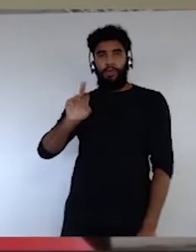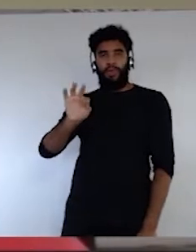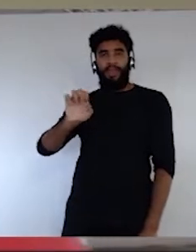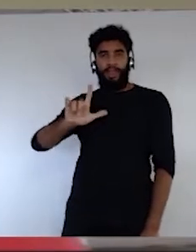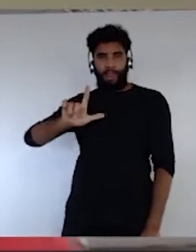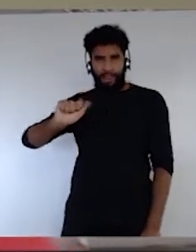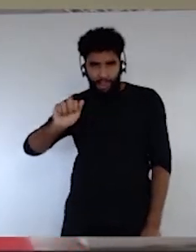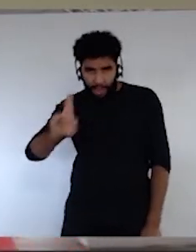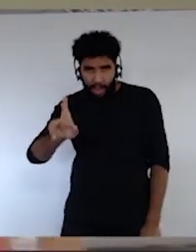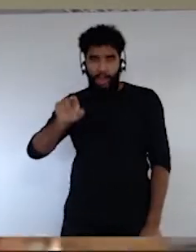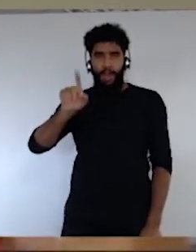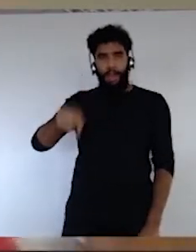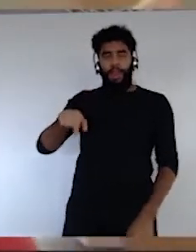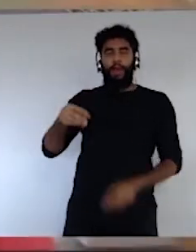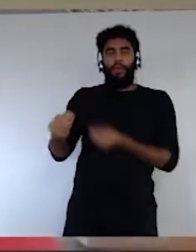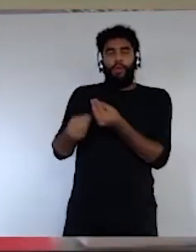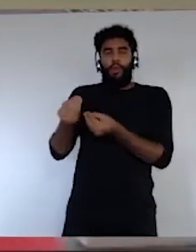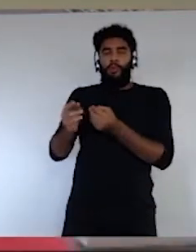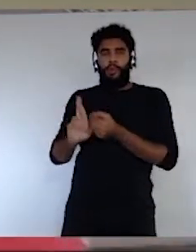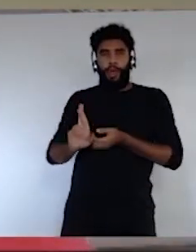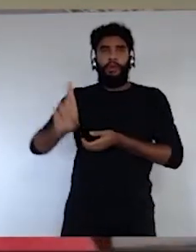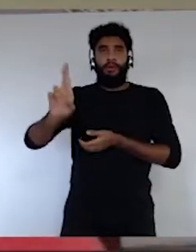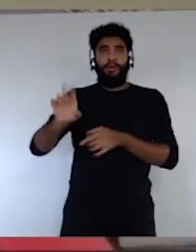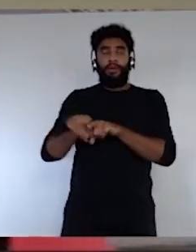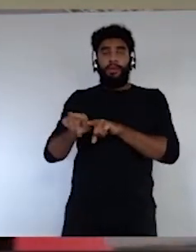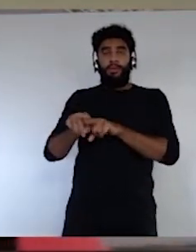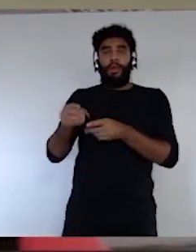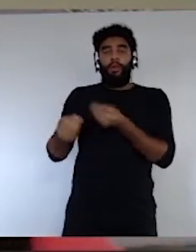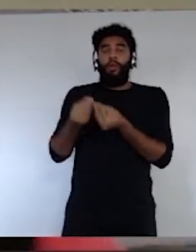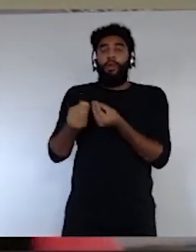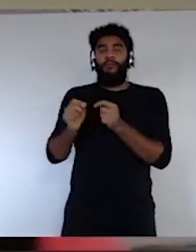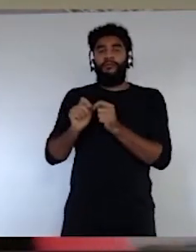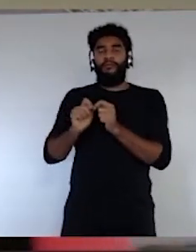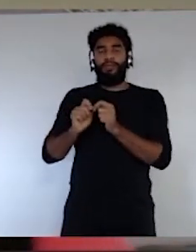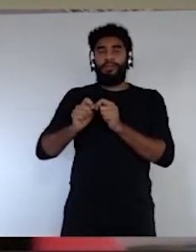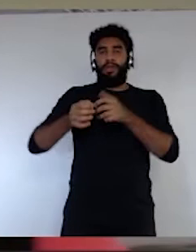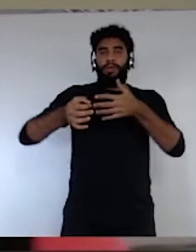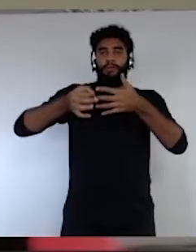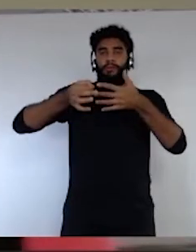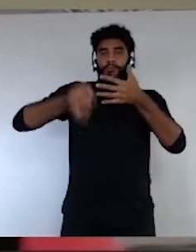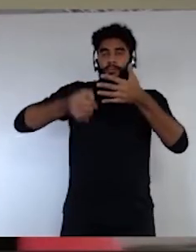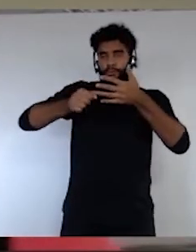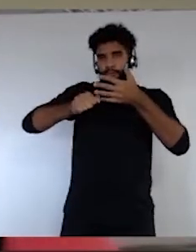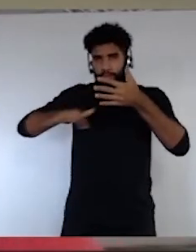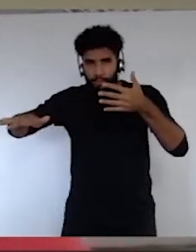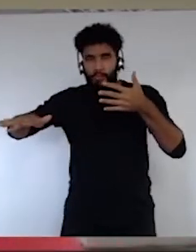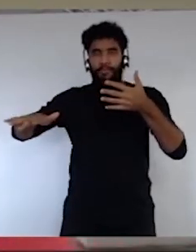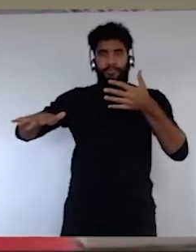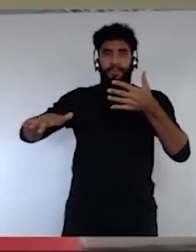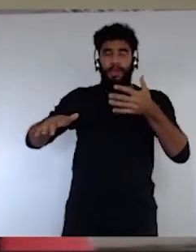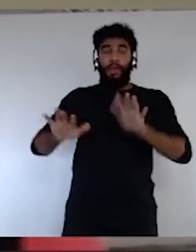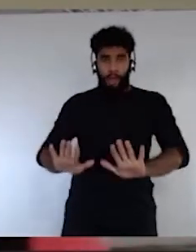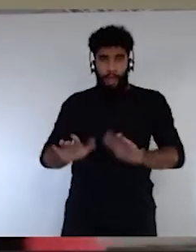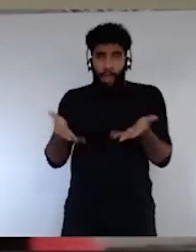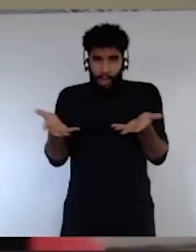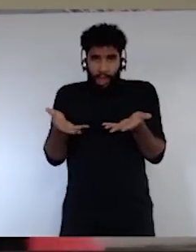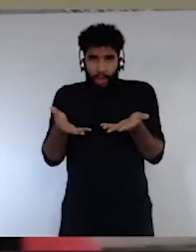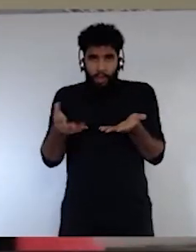concentrado, referendo de medida cautelar, casos de jurisprudência dominante, para agora, na pandemia,